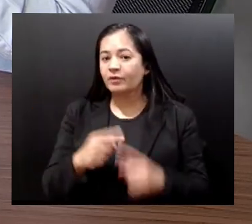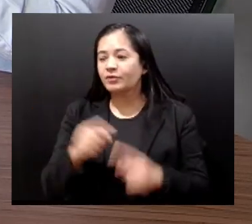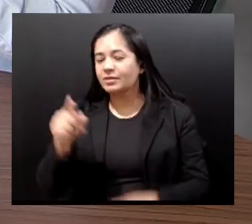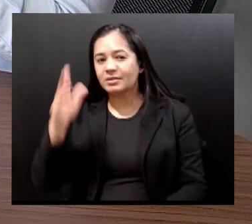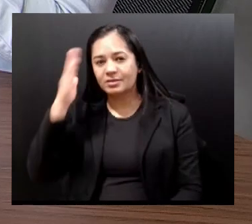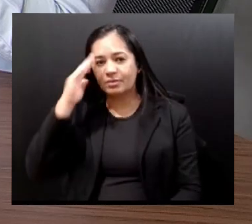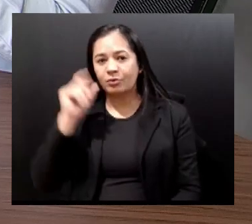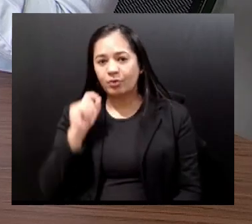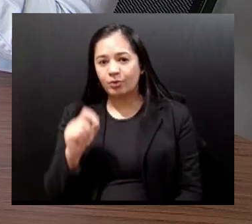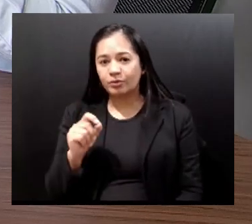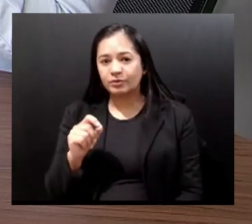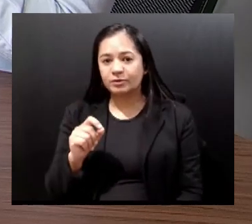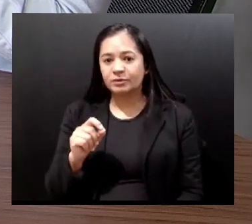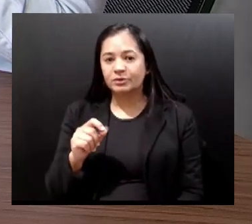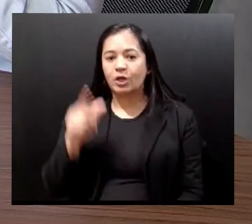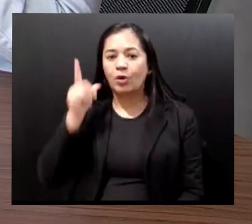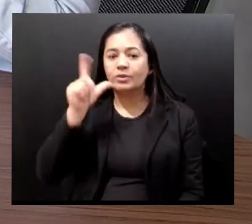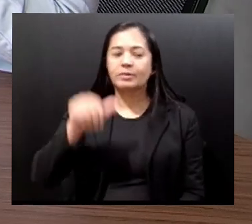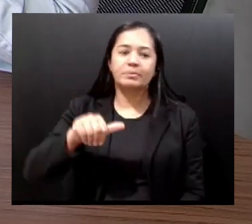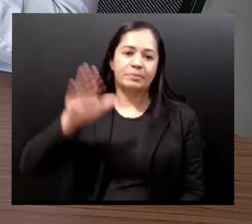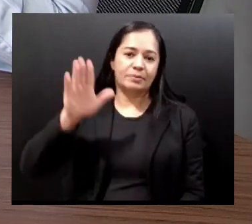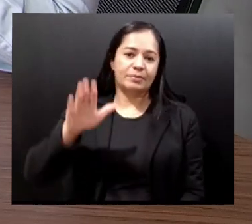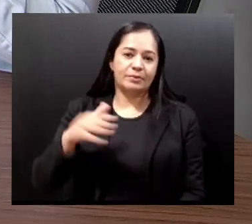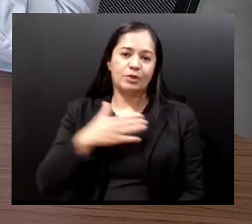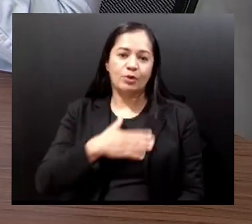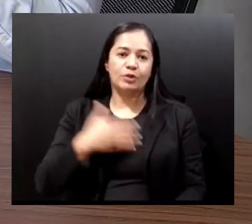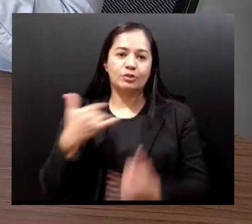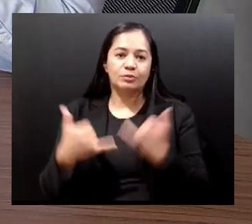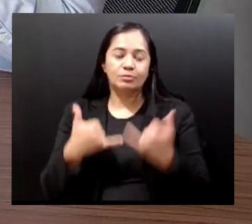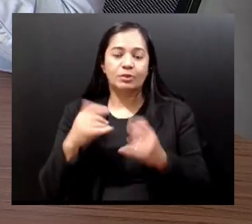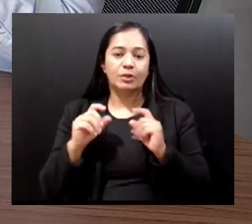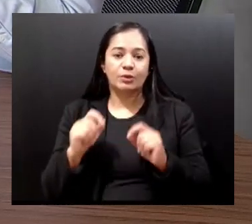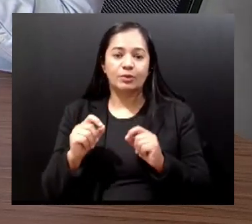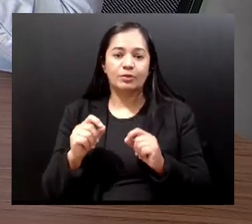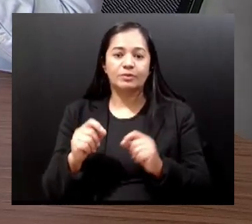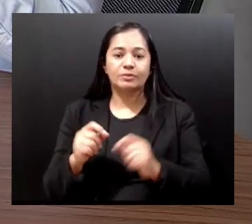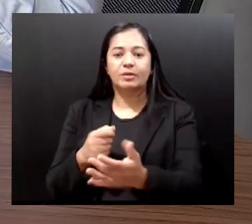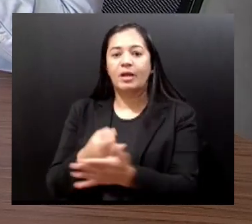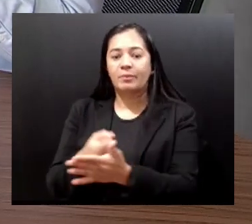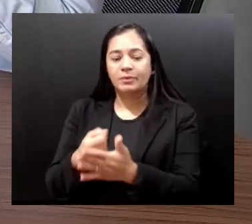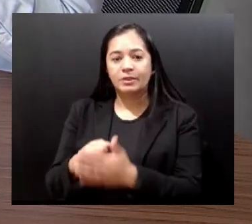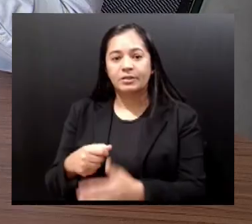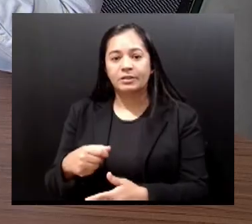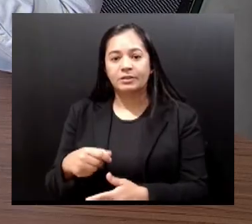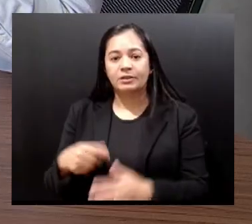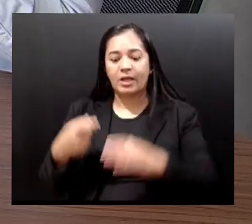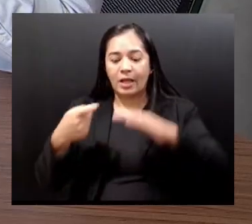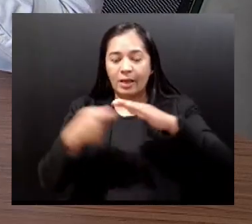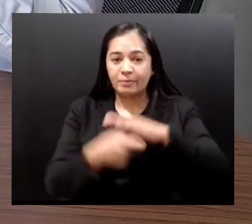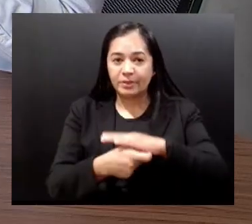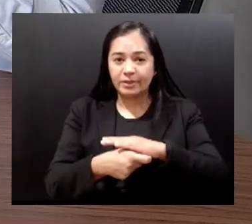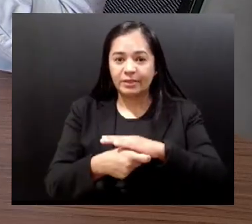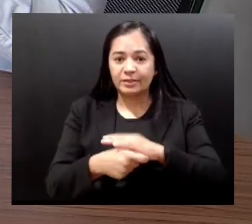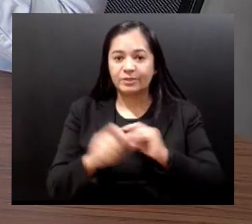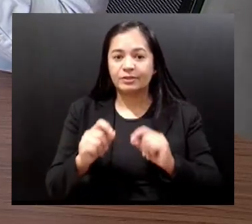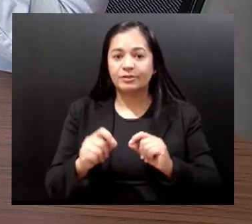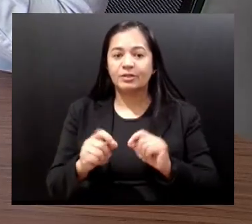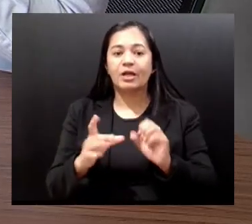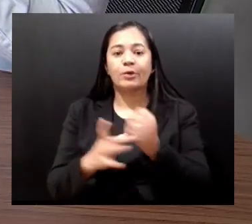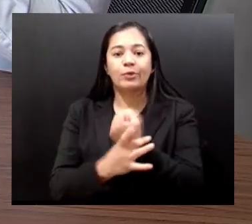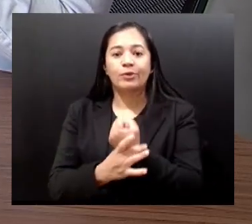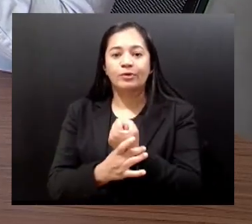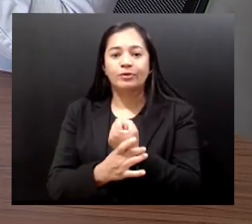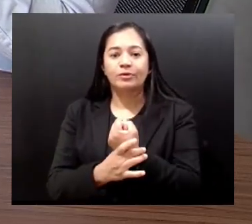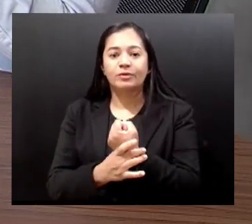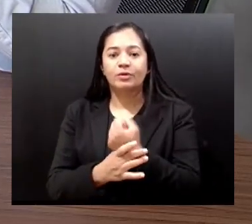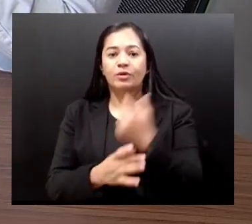ganho a mais. O que eu gosto de brincar aqui, aplicações que nós temos atreladas ao IPCA, ela garante o ganho real. O que eu quero